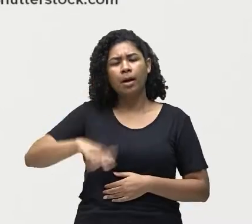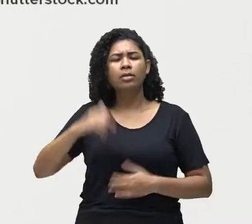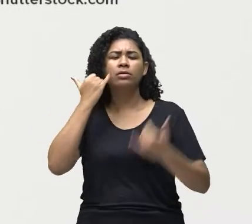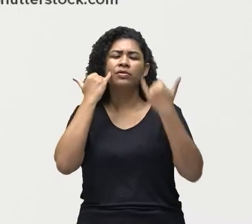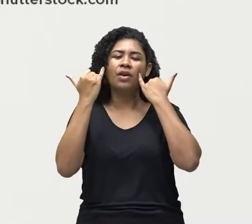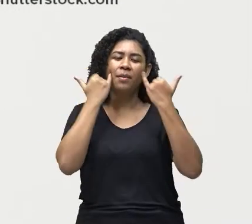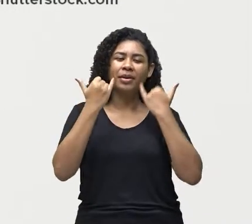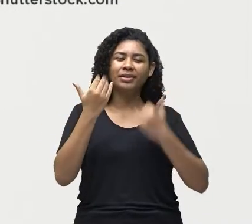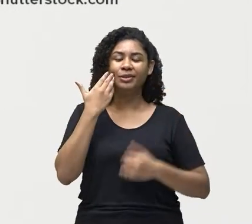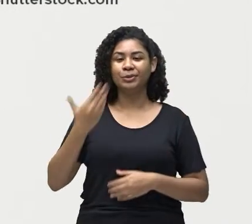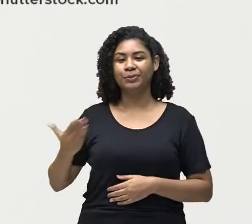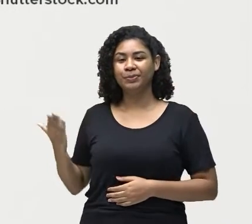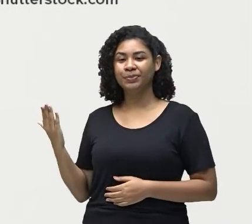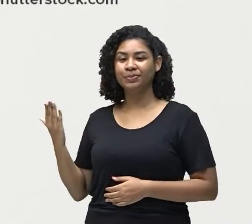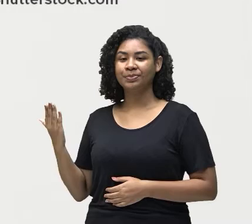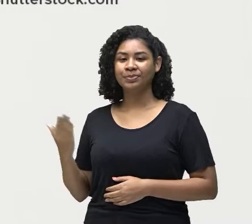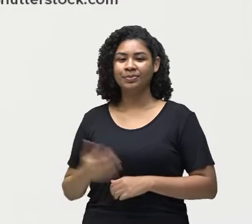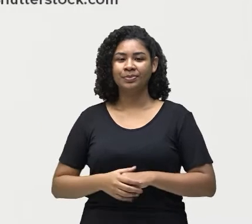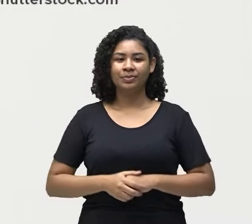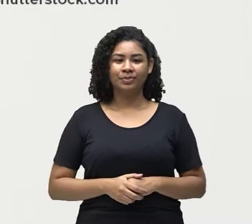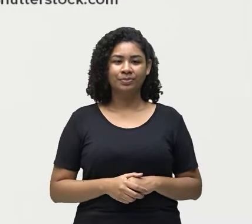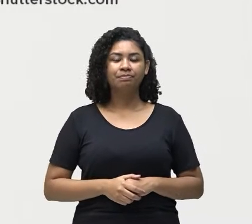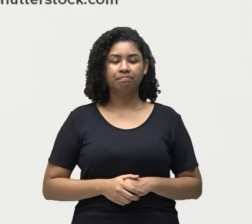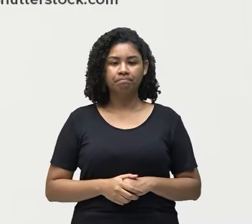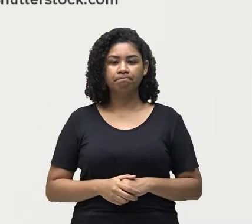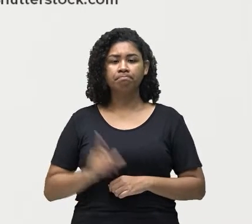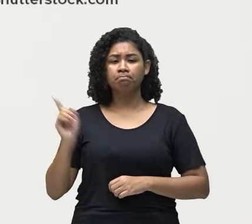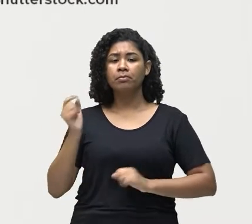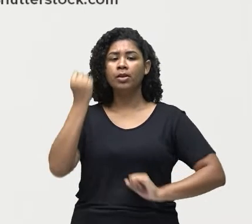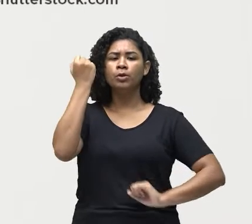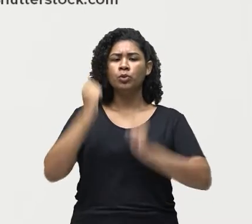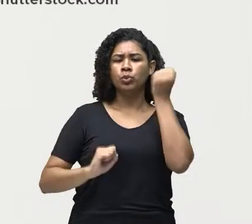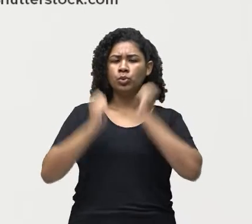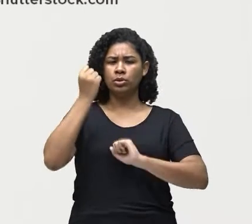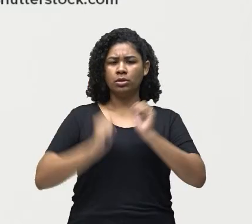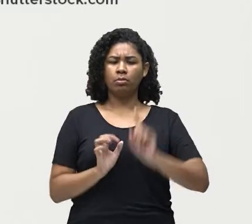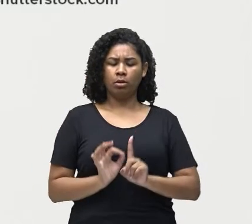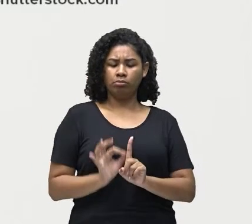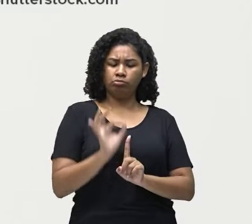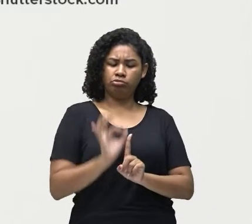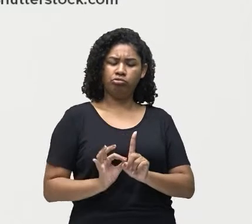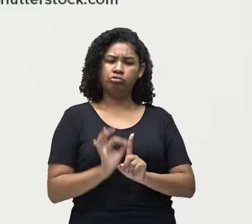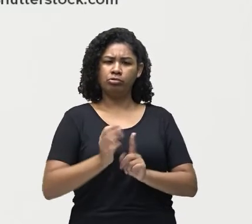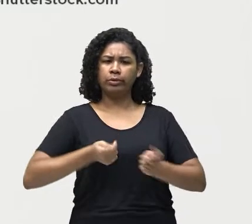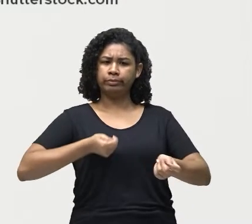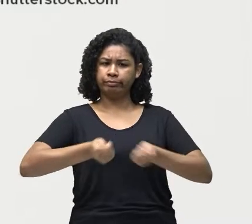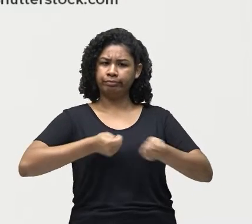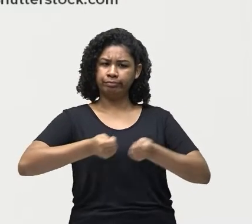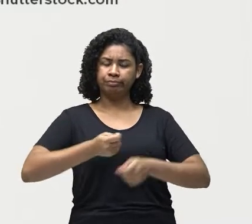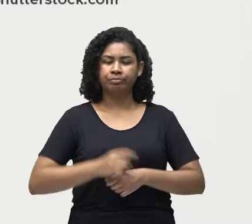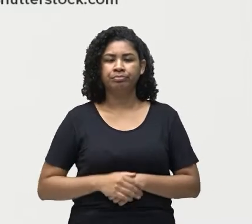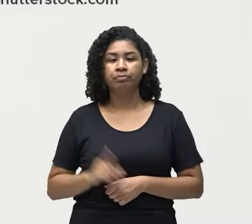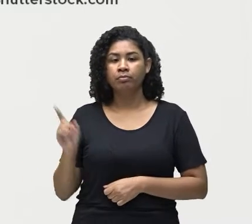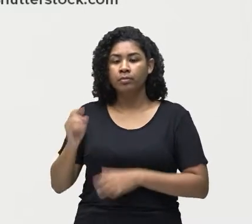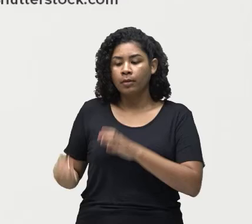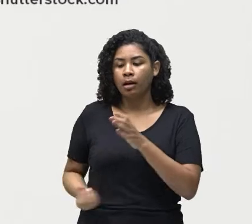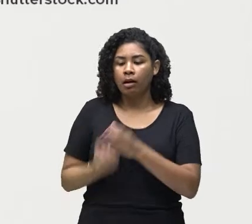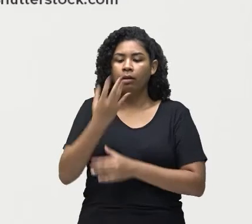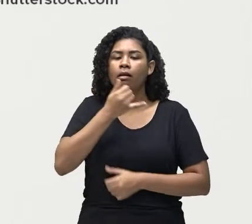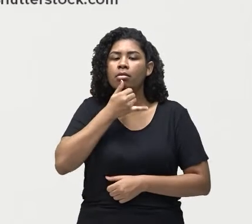informações. As usinas termoelétricas, A energia gerada é chamada de